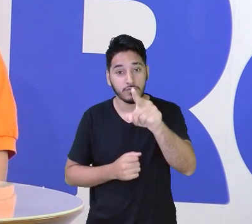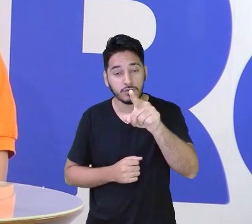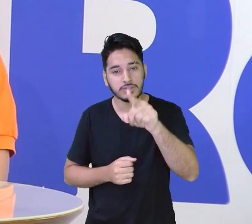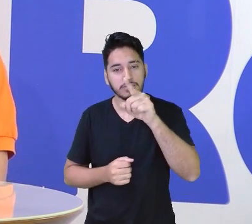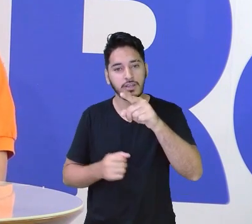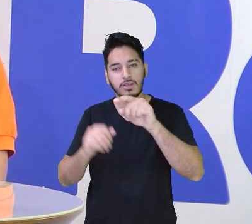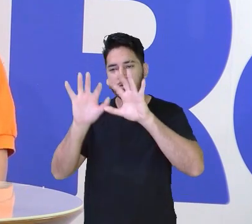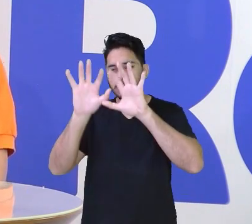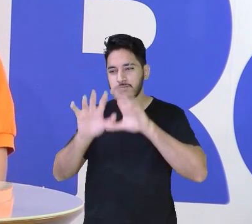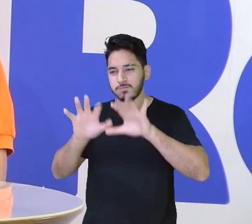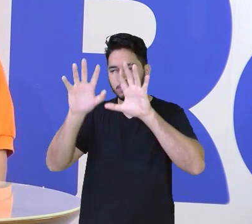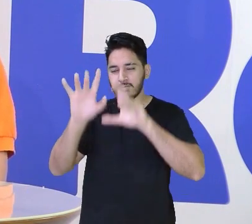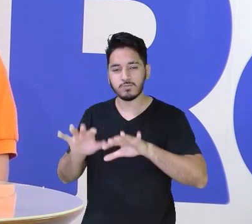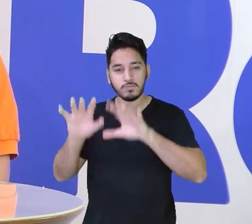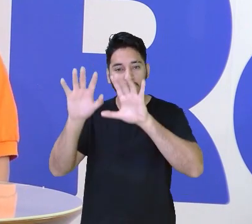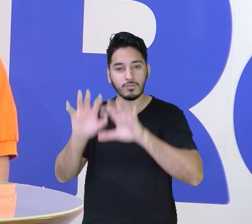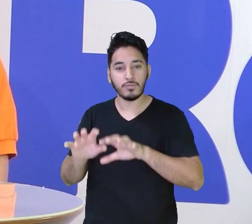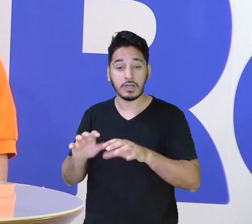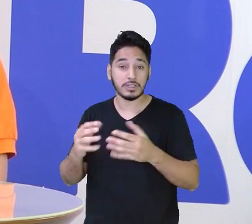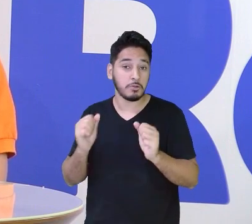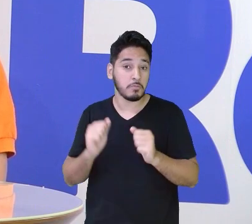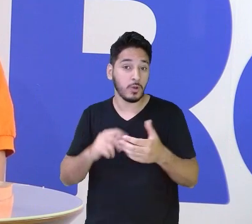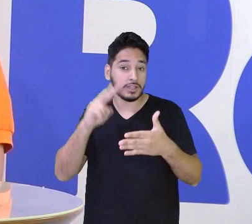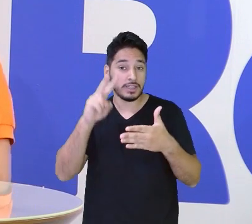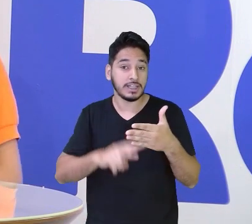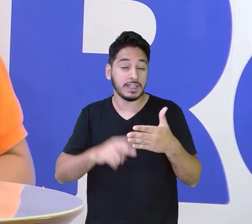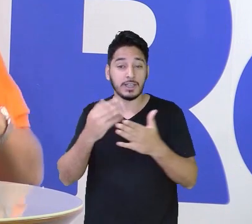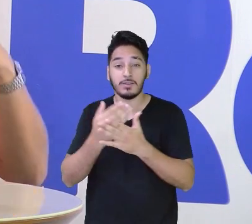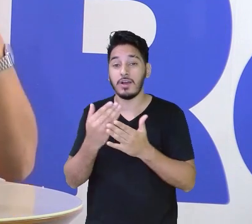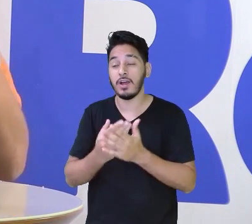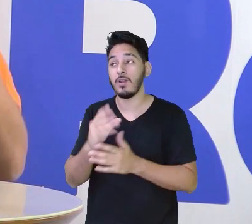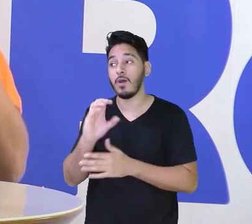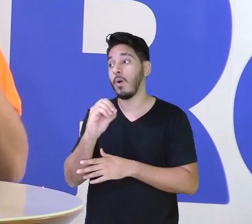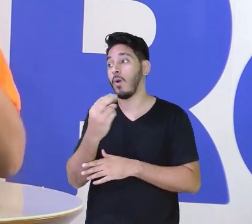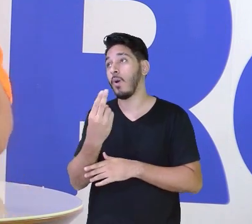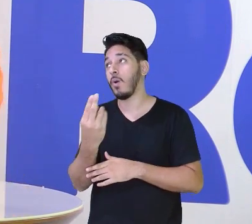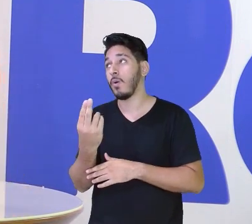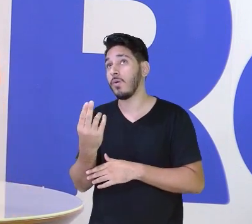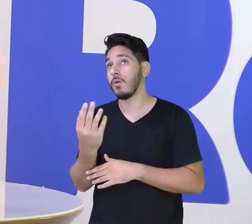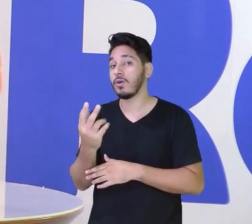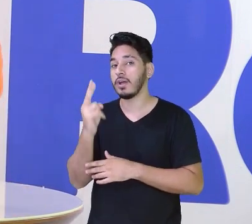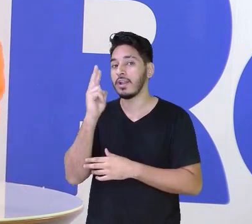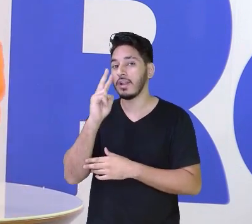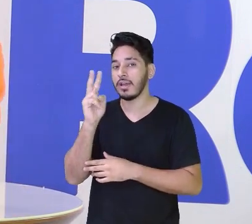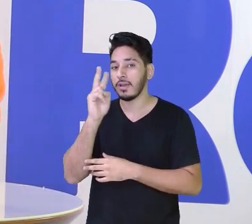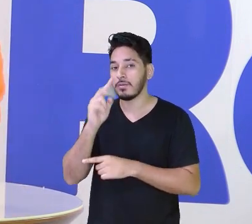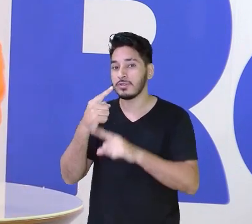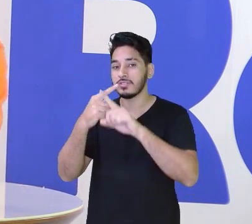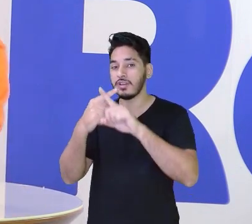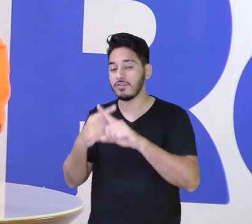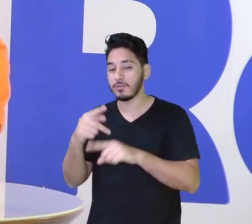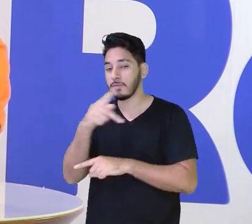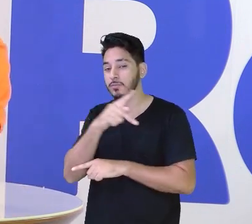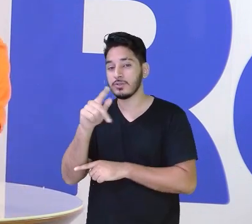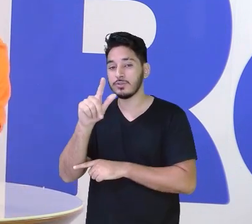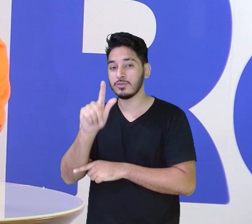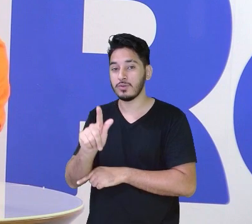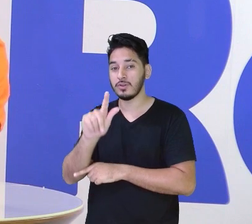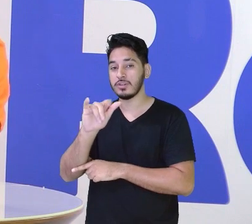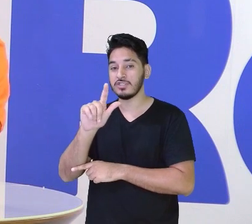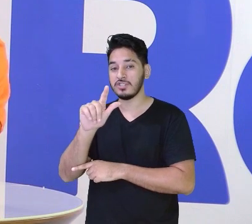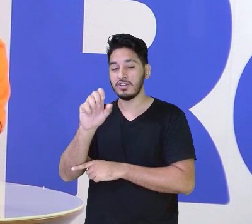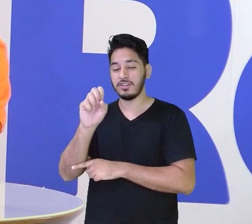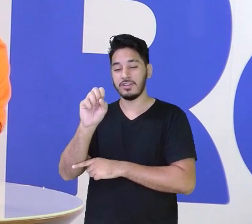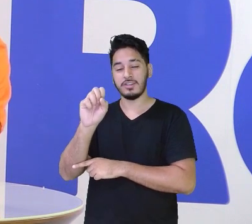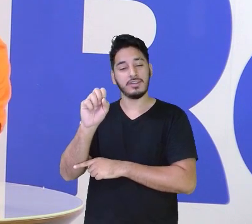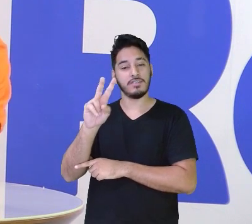lá escrito. Quem sabe a gente não lê aqui numa aula, ou... Lembram do desafio do professor Givanilson ontem?